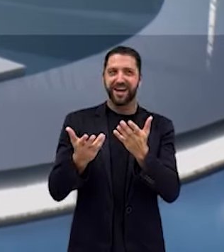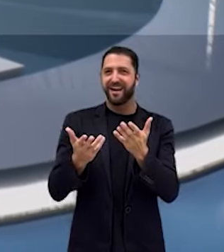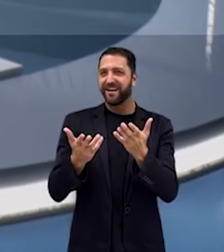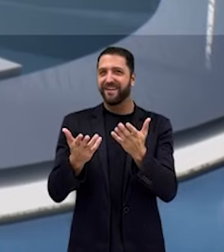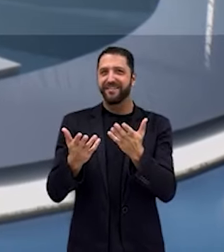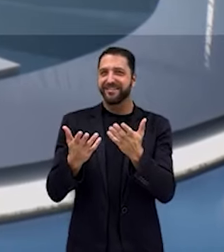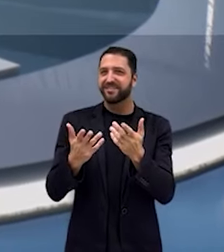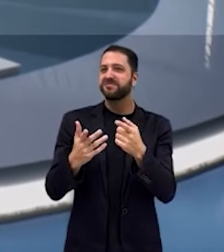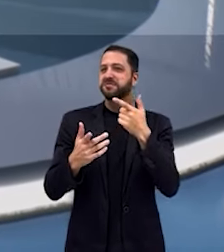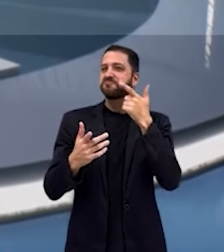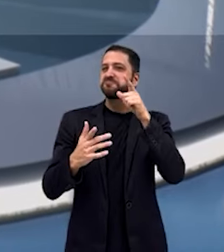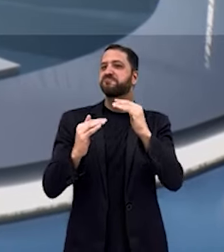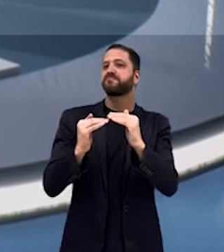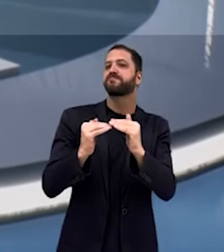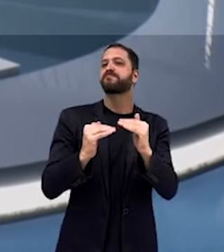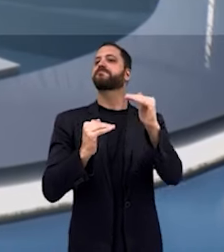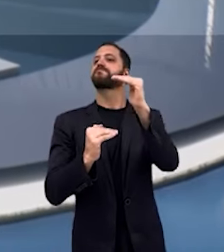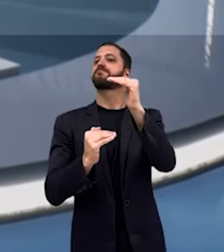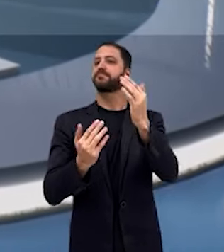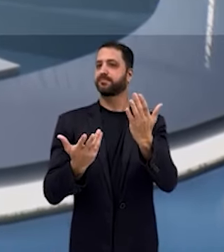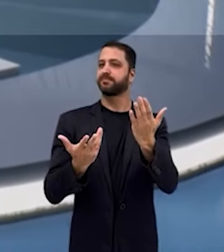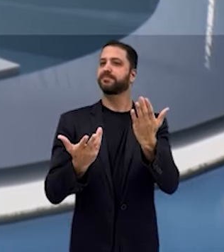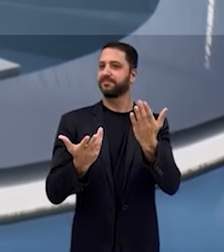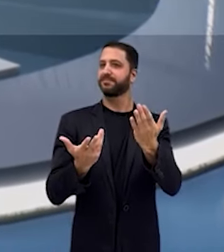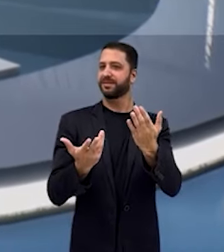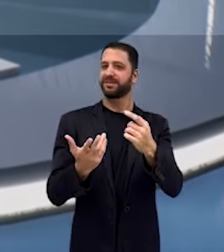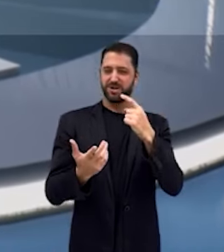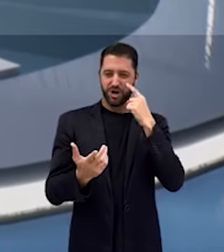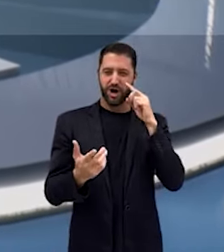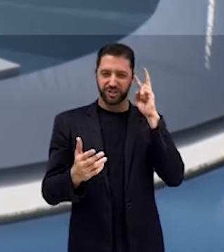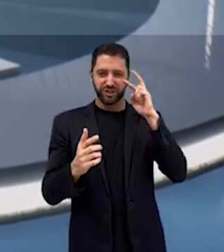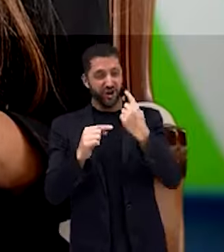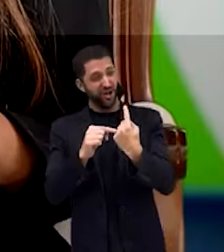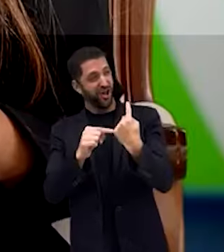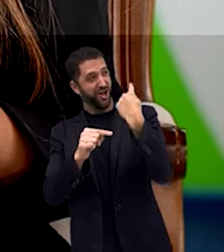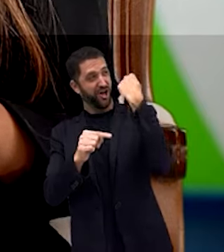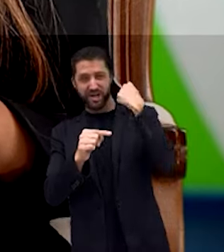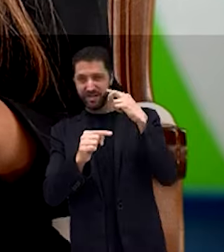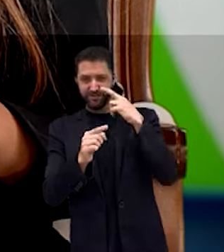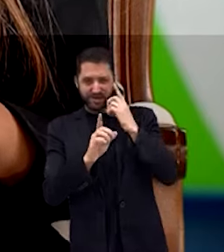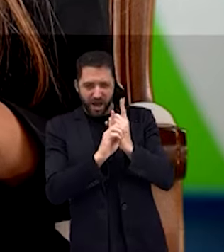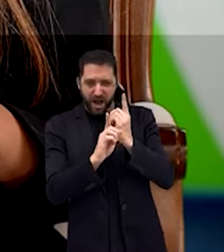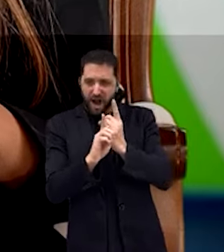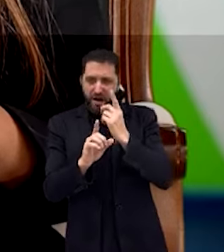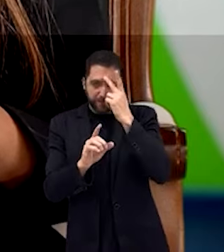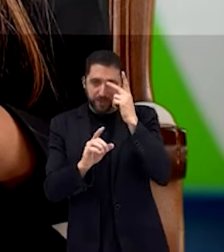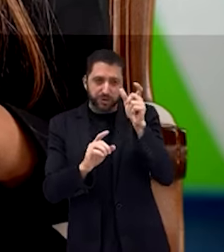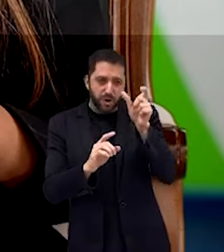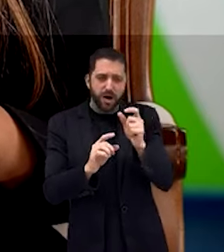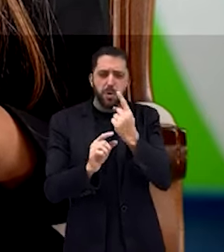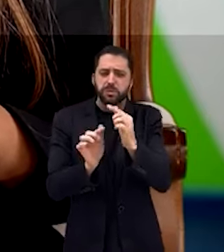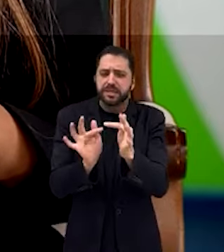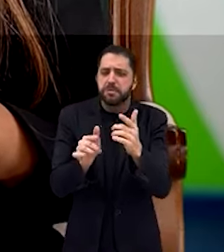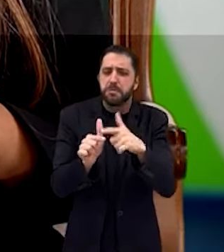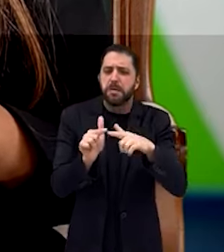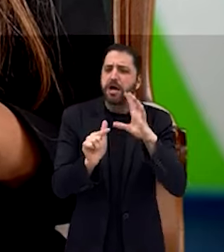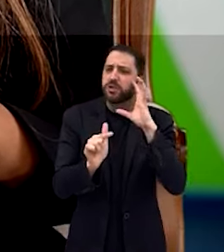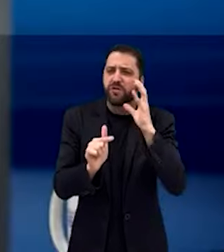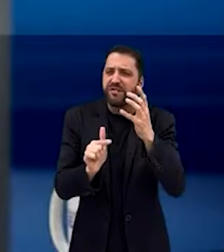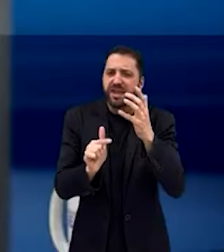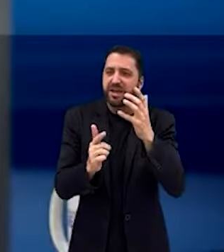em altos lugares. E se você for olhar na história, pessoas que foram resolver um problema